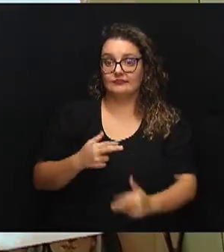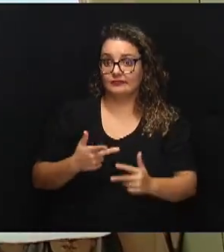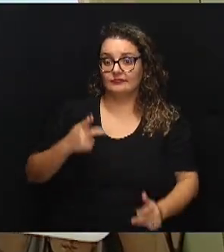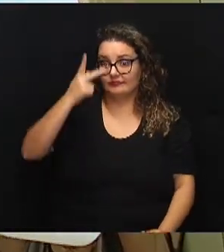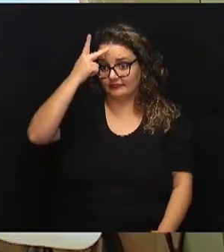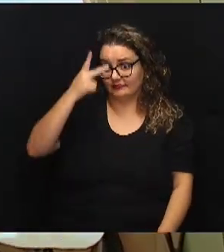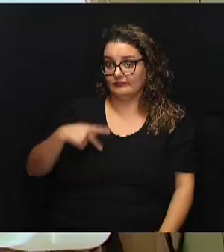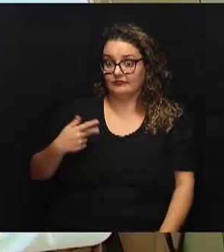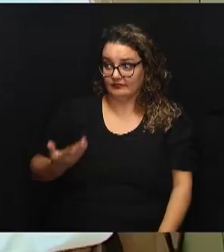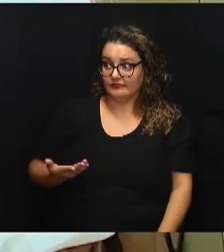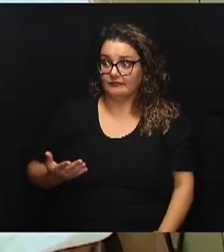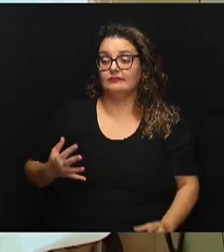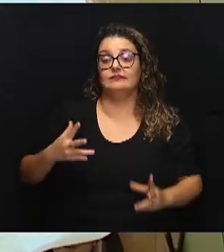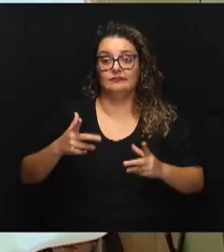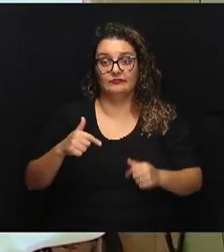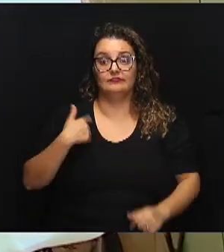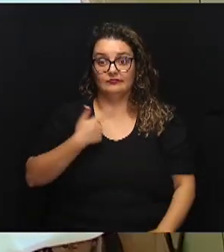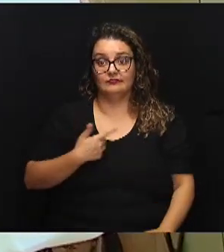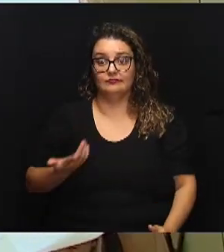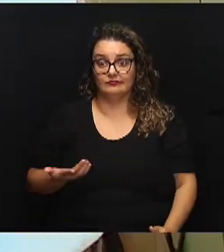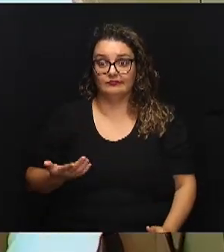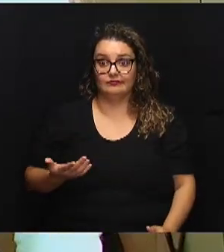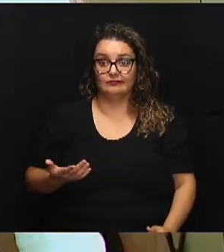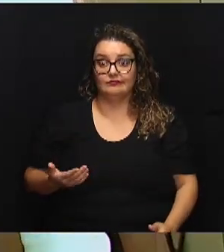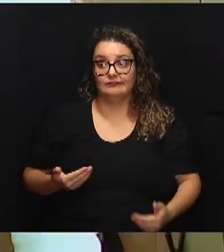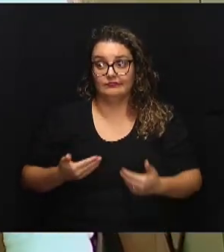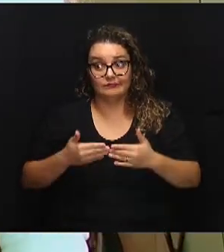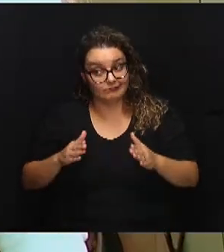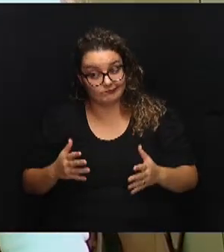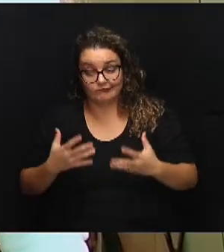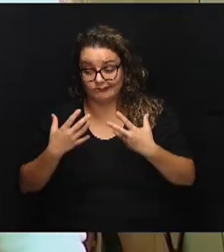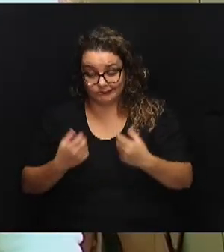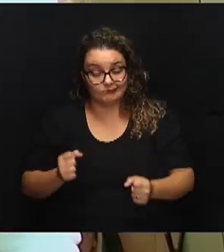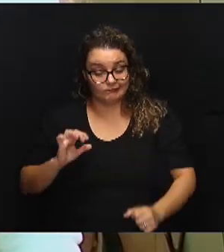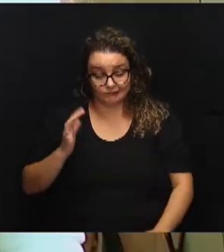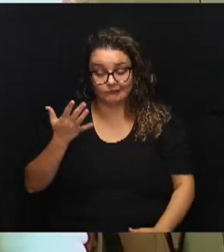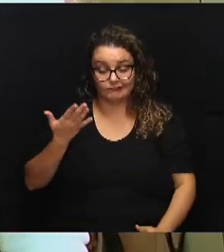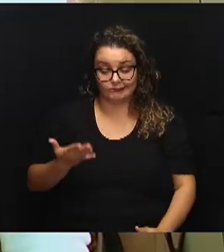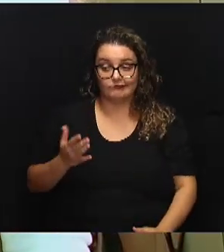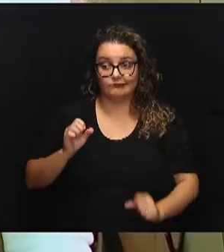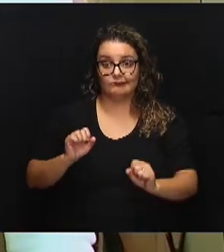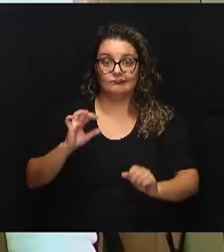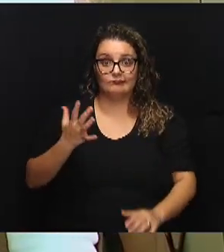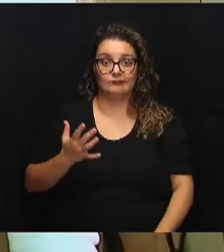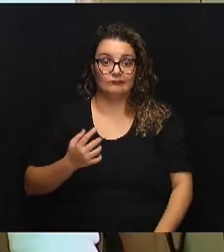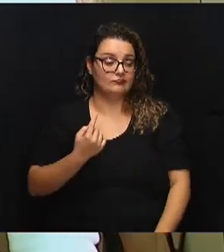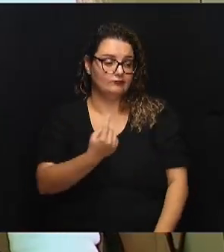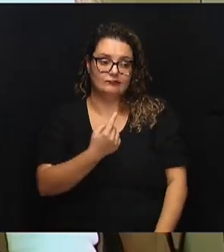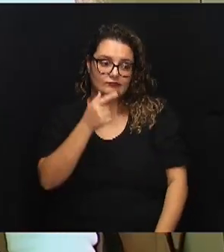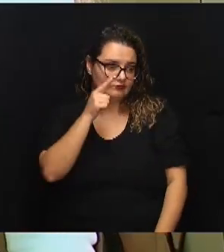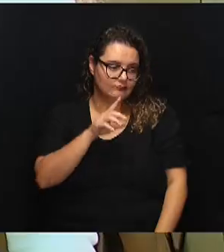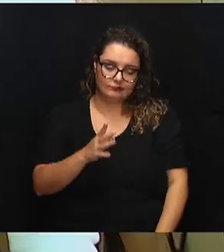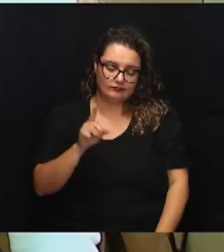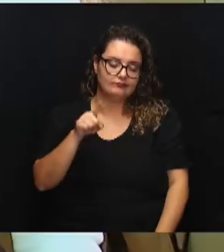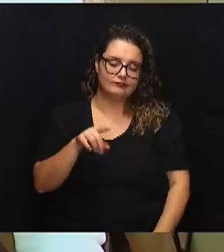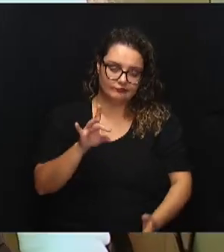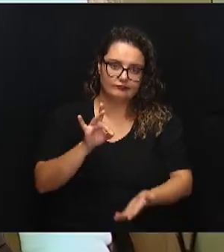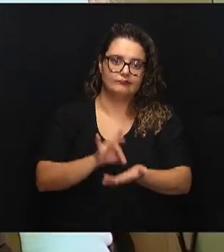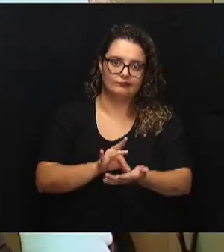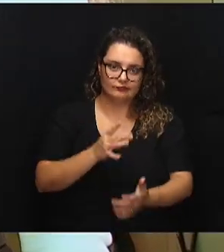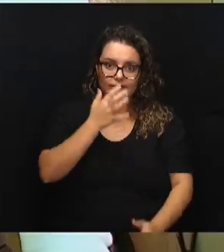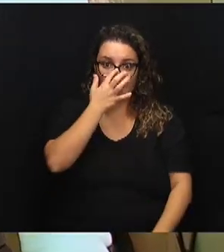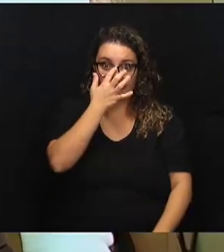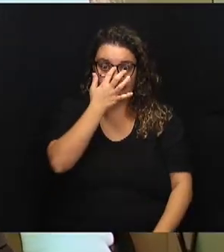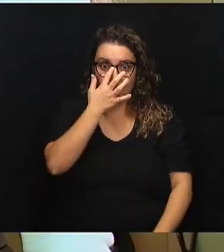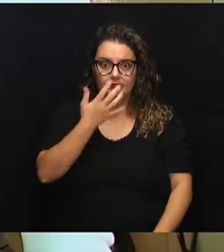sua, que todos nós estamos sujeitos a isso, né? Exatamente, sozinho eu não consigo. Essa é a verdadeira